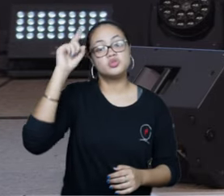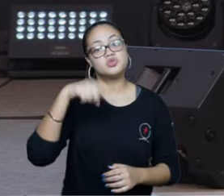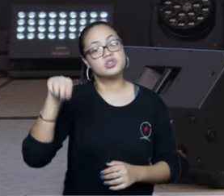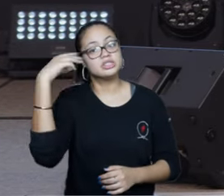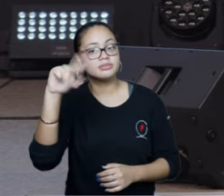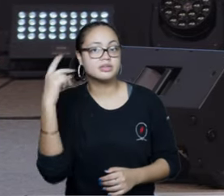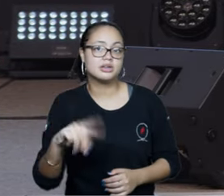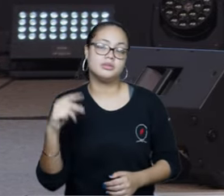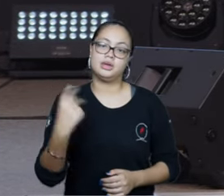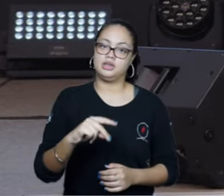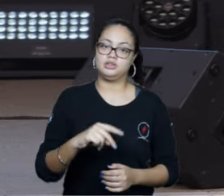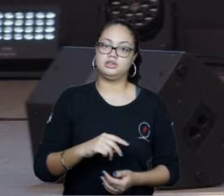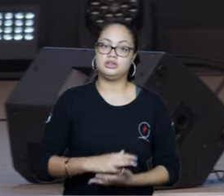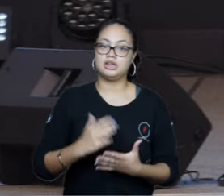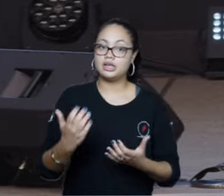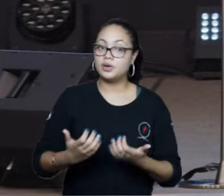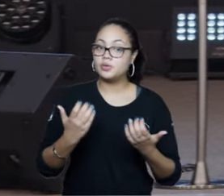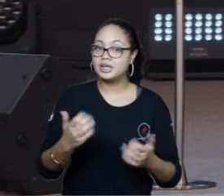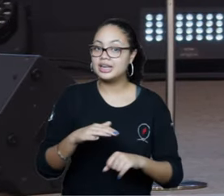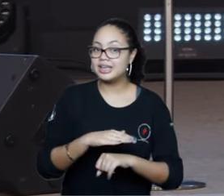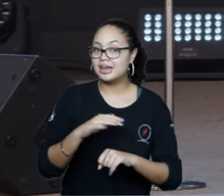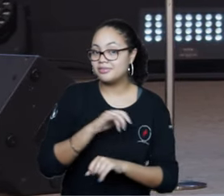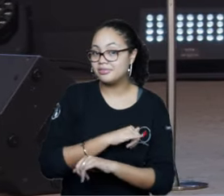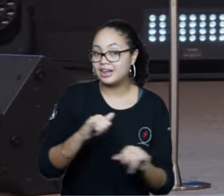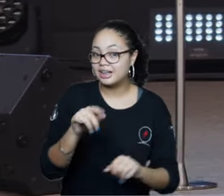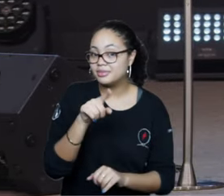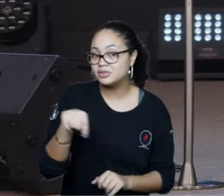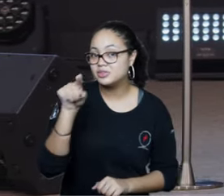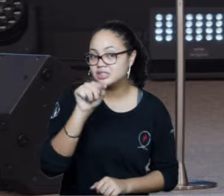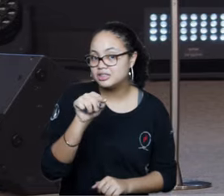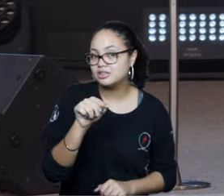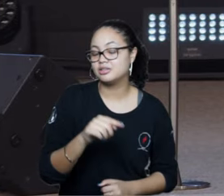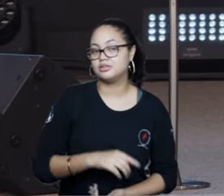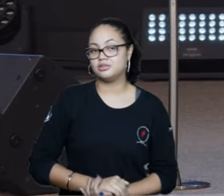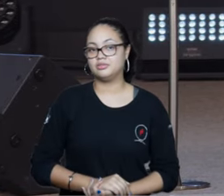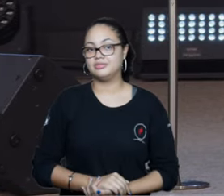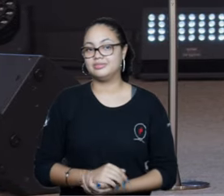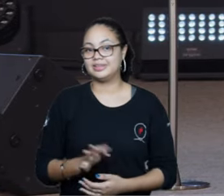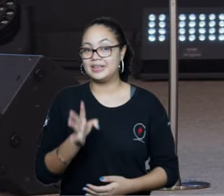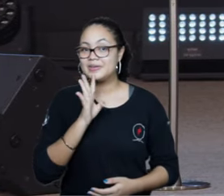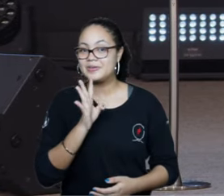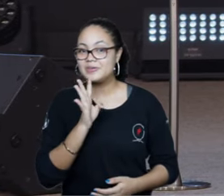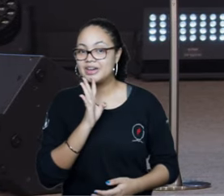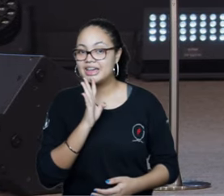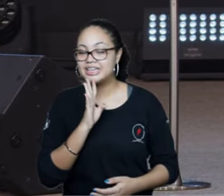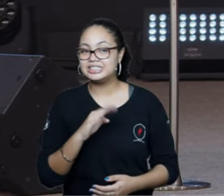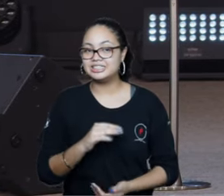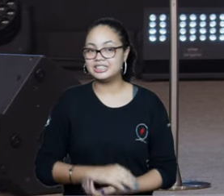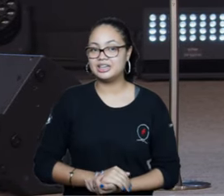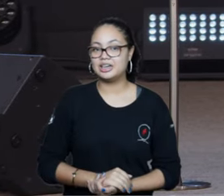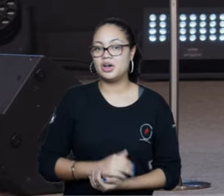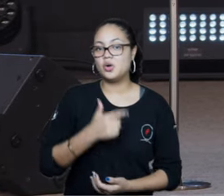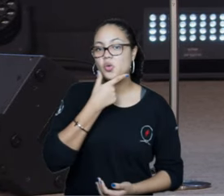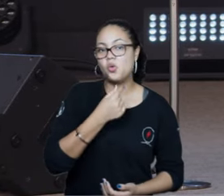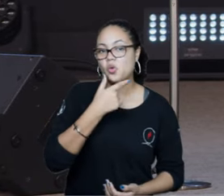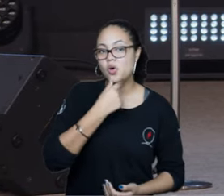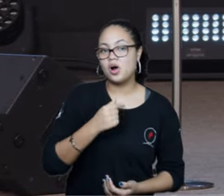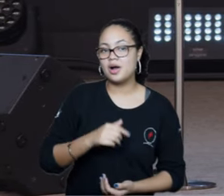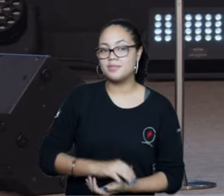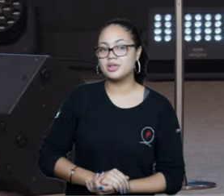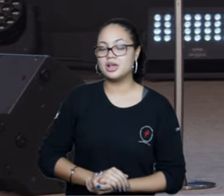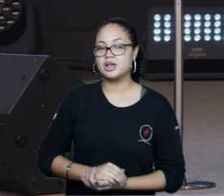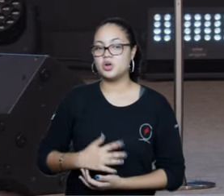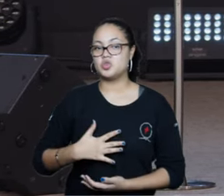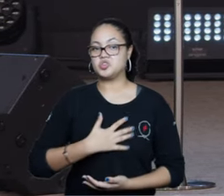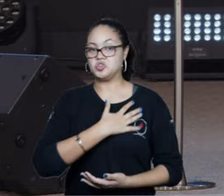bem eu queria dizer uma coisa para você aqui Você conhece o irmão gêmeo de Alencar coronel da